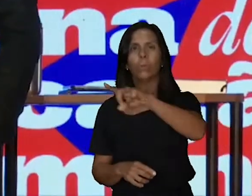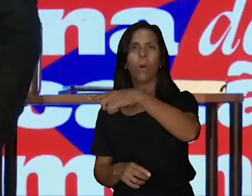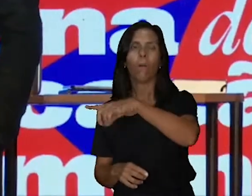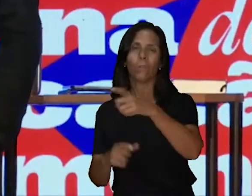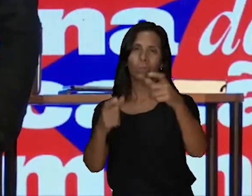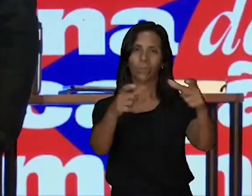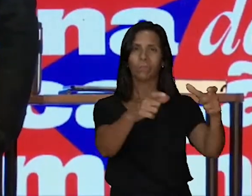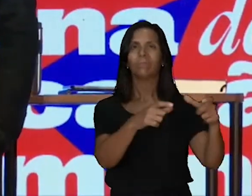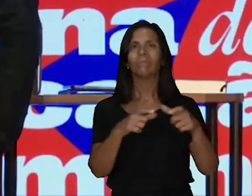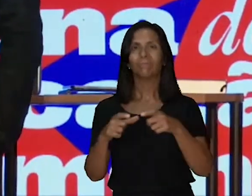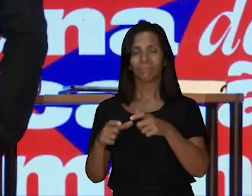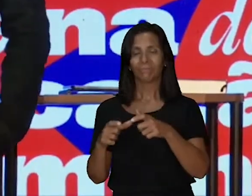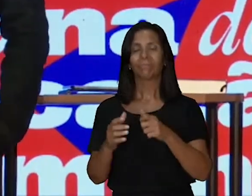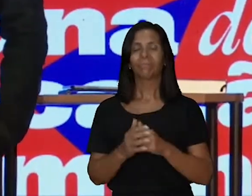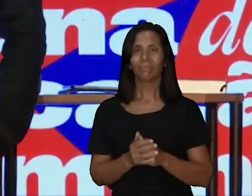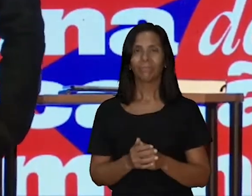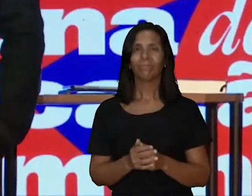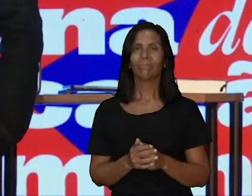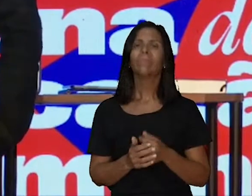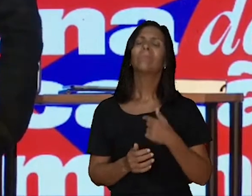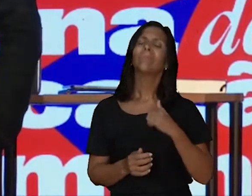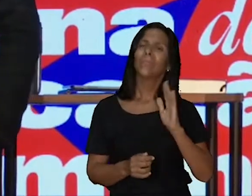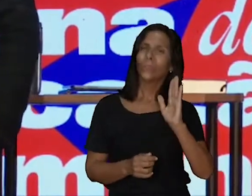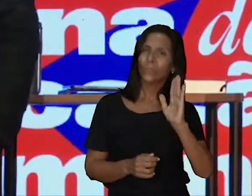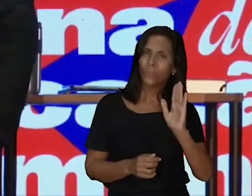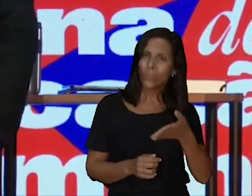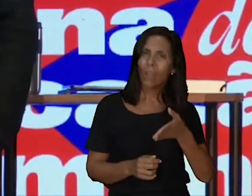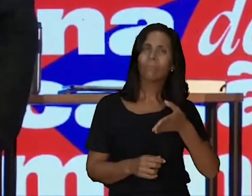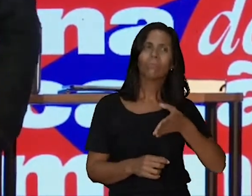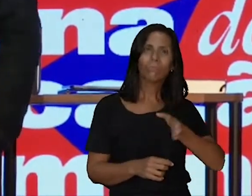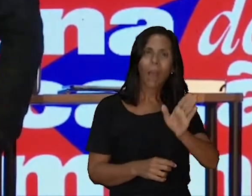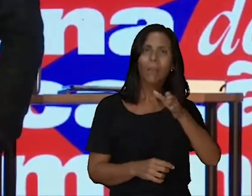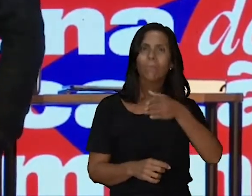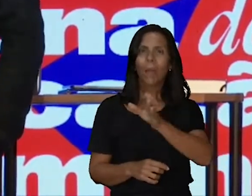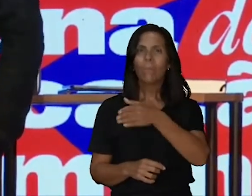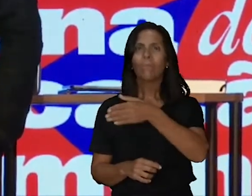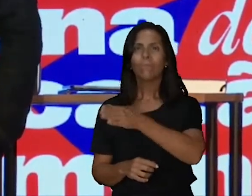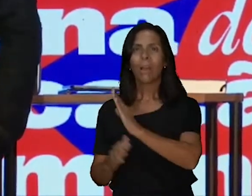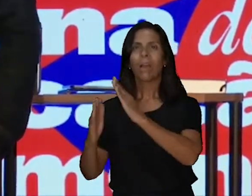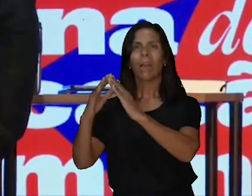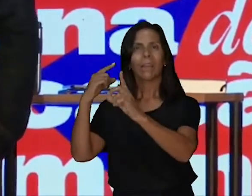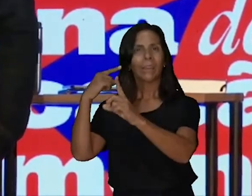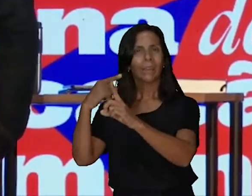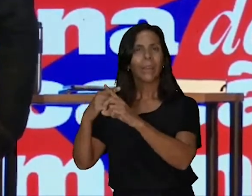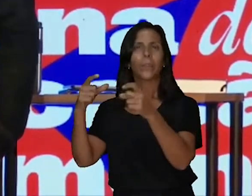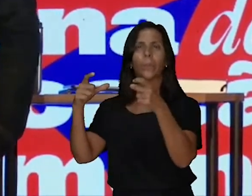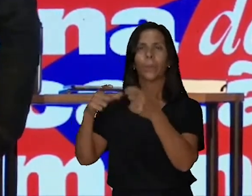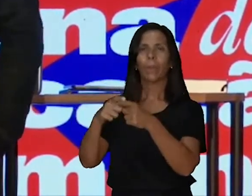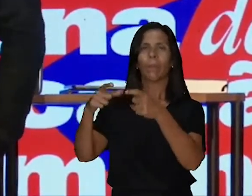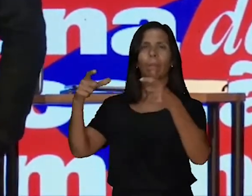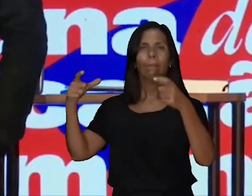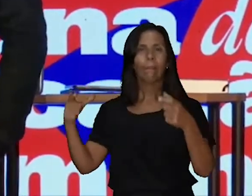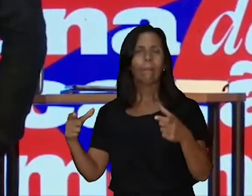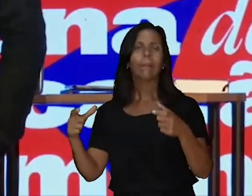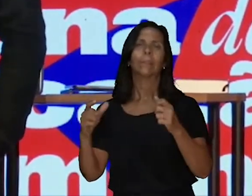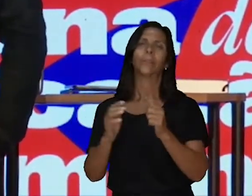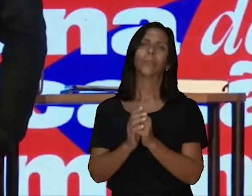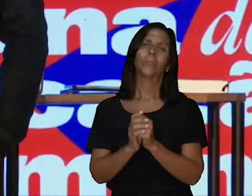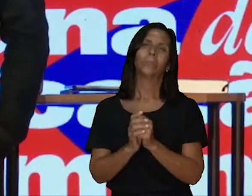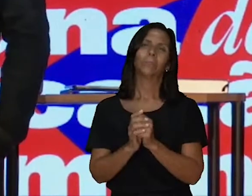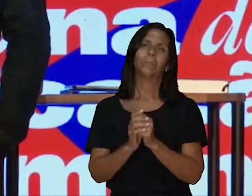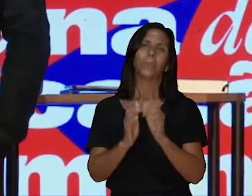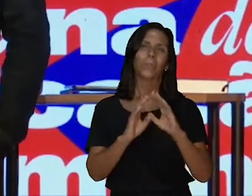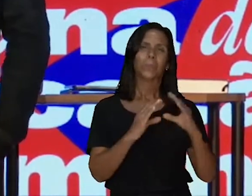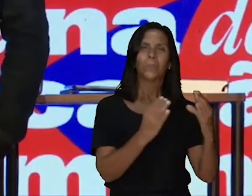Mas eu rodei muito no Brasil, em muitas igrejas, de todo tipo de tamanho. Assembleias de convenção e